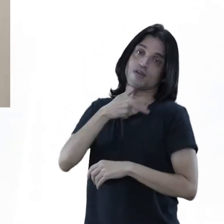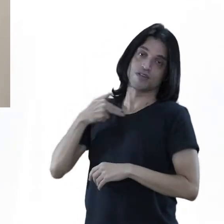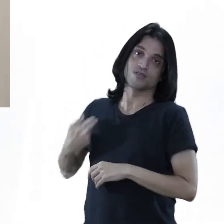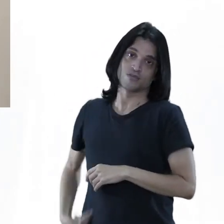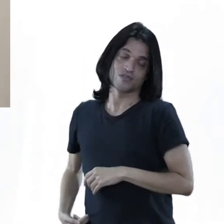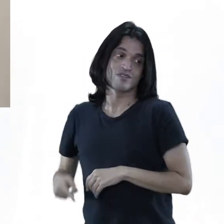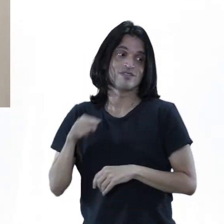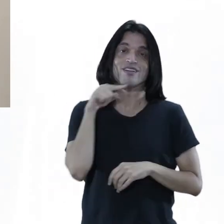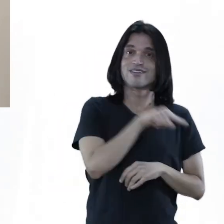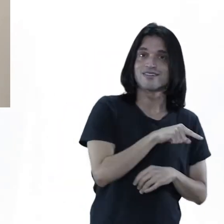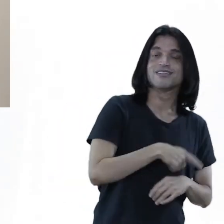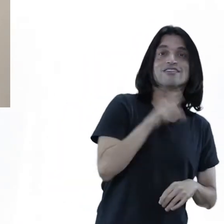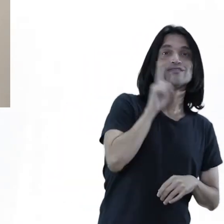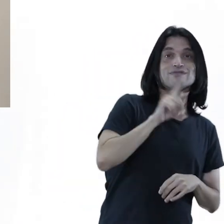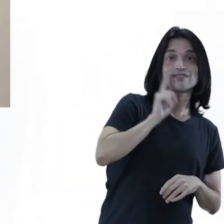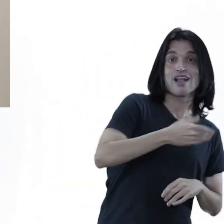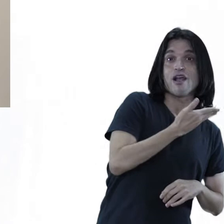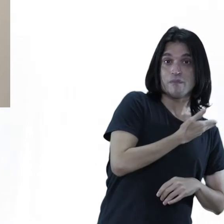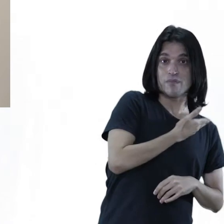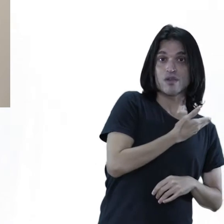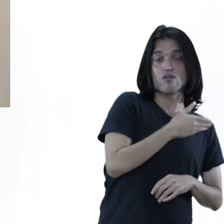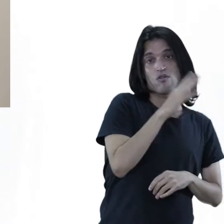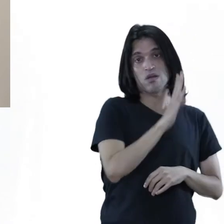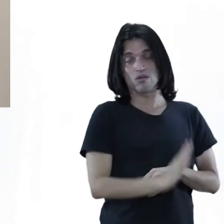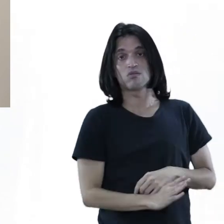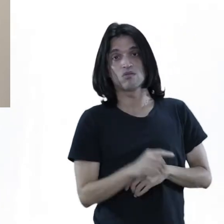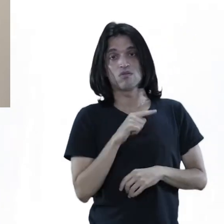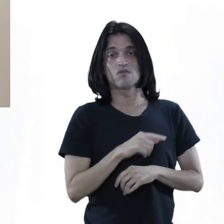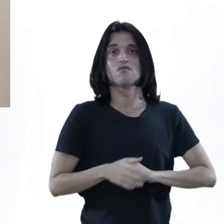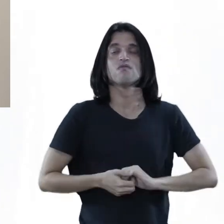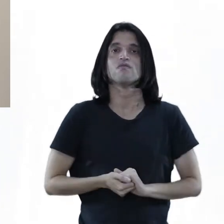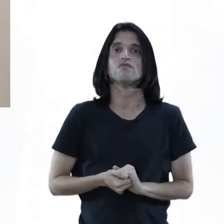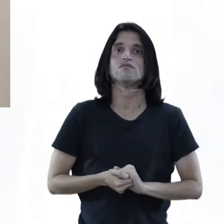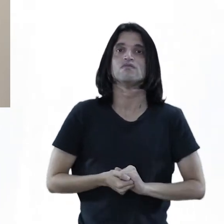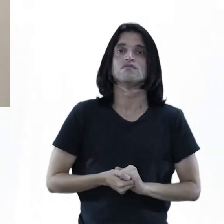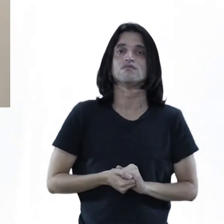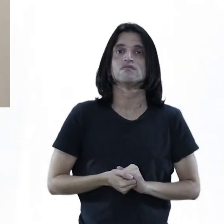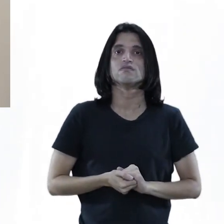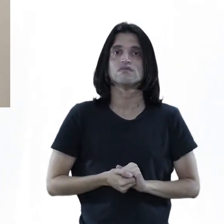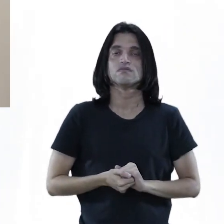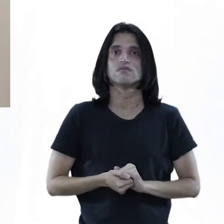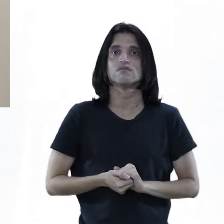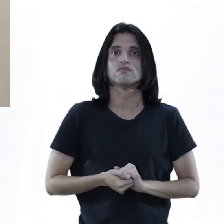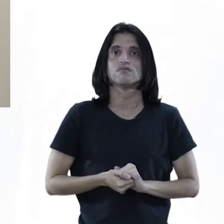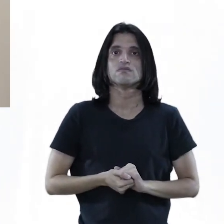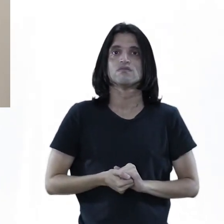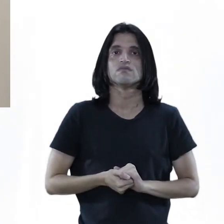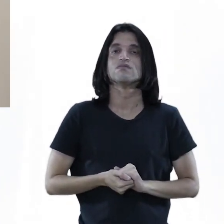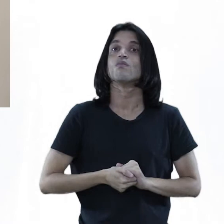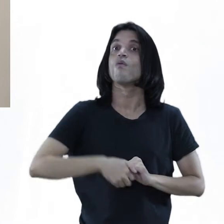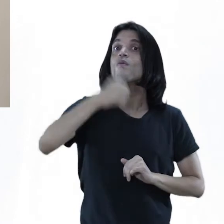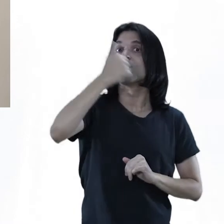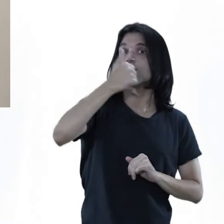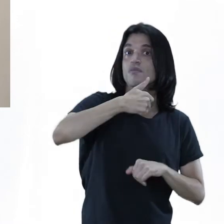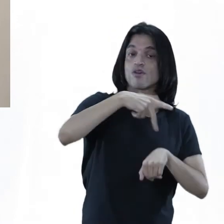influenciam muito o Brasil. Lembra-se do passado, em termos de ajuda financeira e entre outros aspectos. Até o seguinte, o